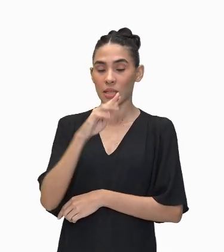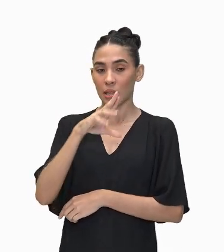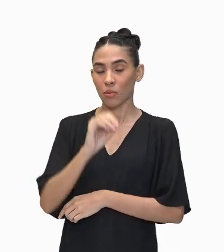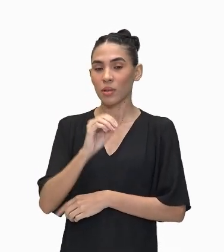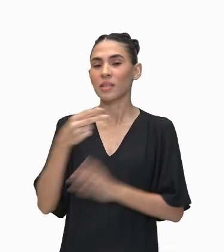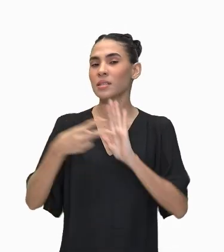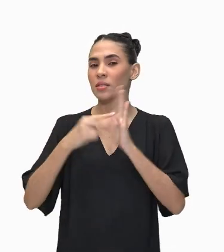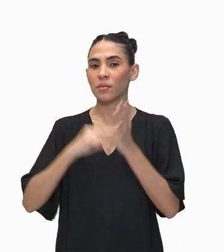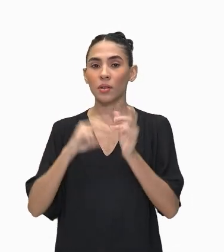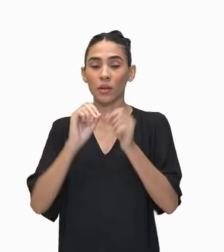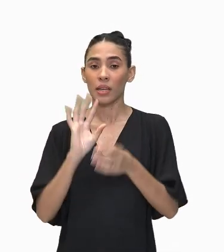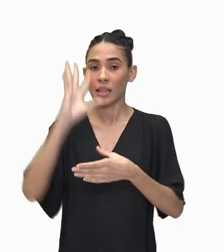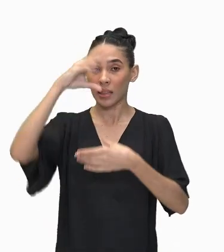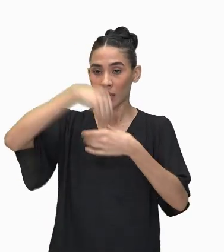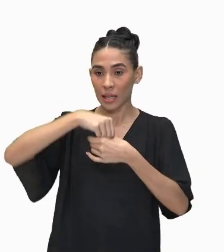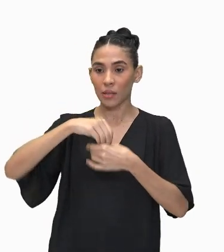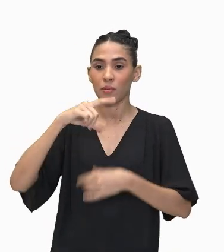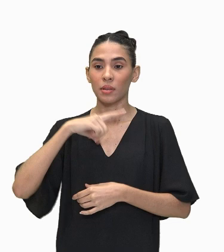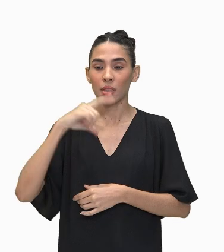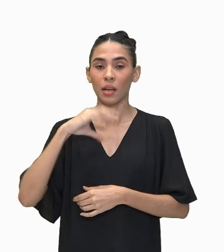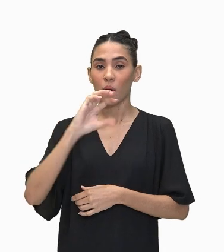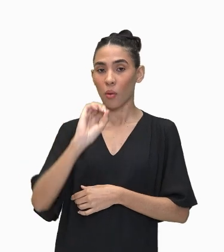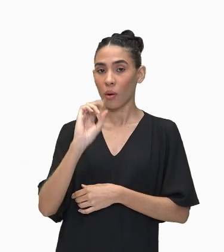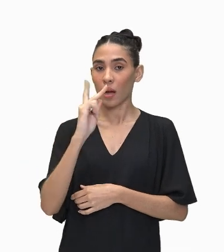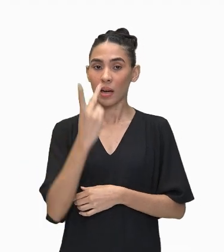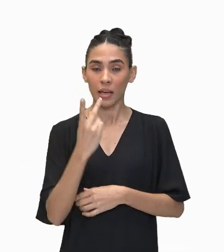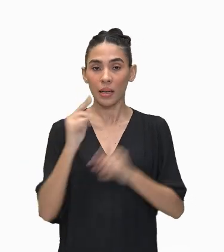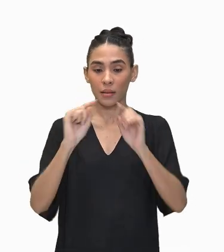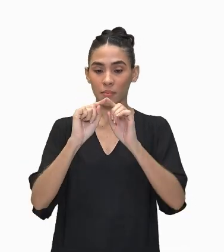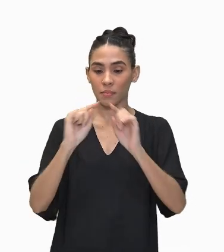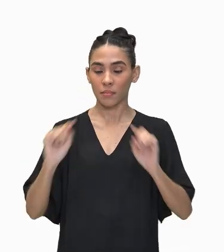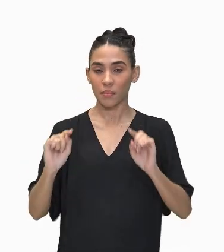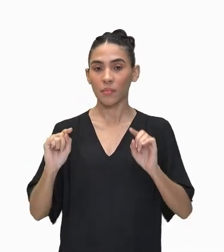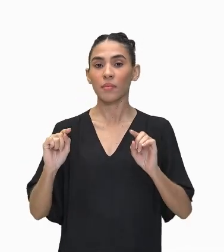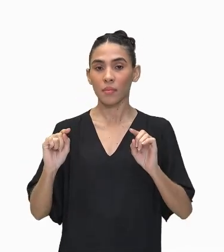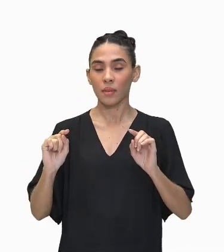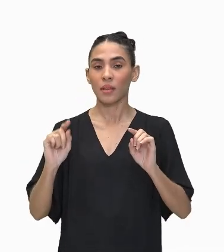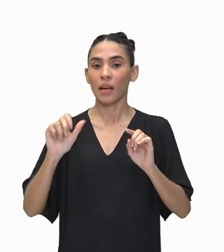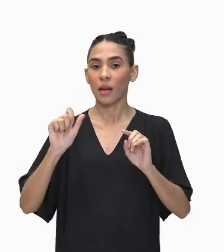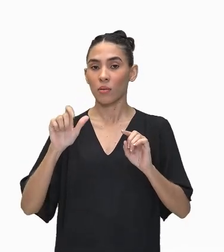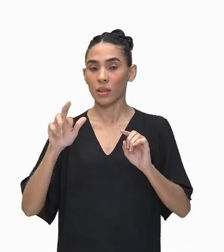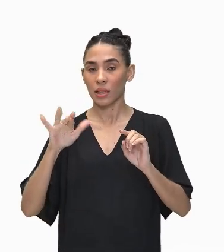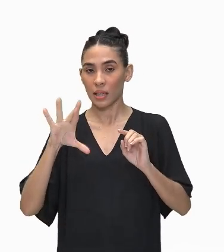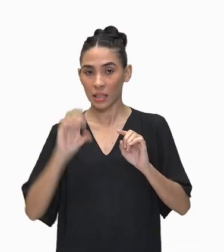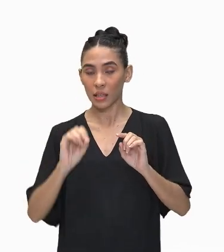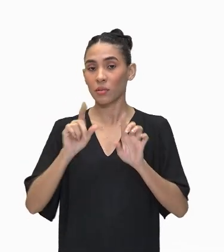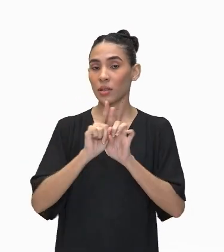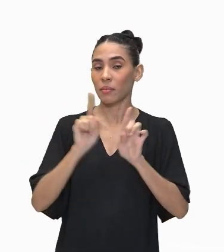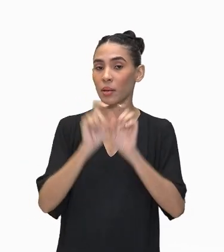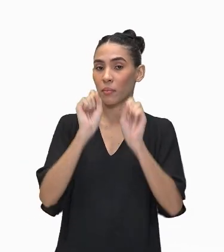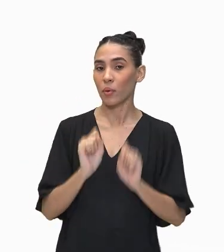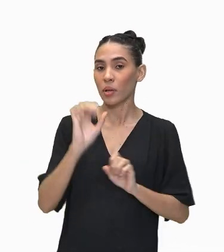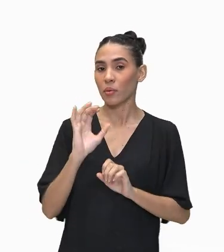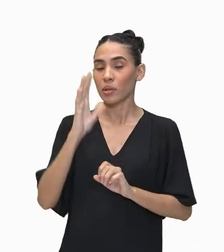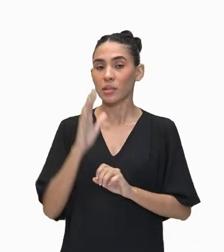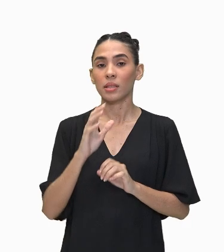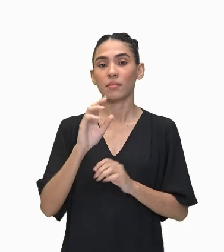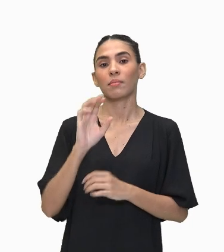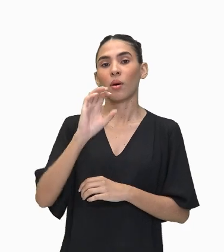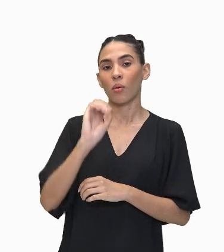aí a hidroxila e numa extremidade vai ter aldeído e também pode acontecer de ter a hidroxila,